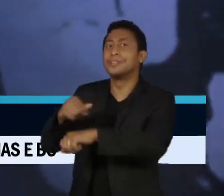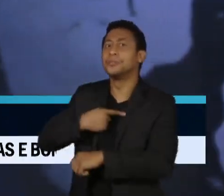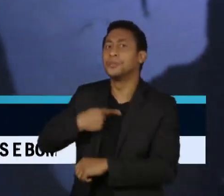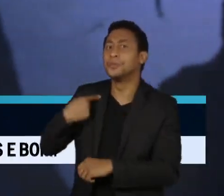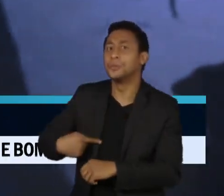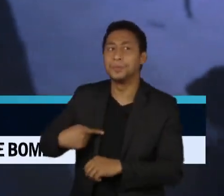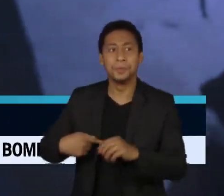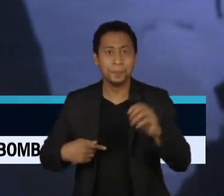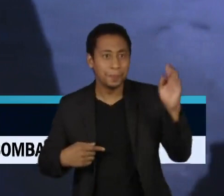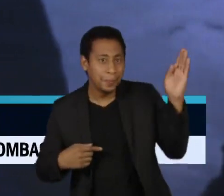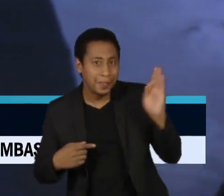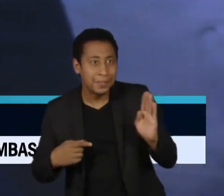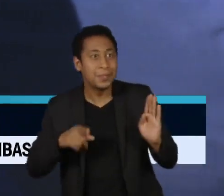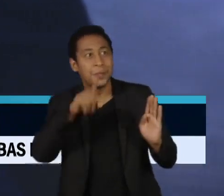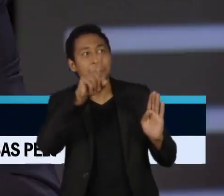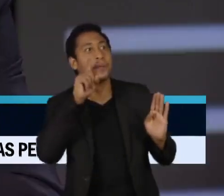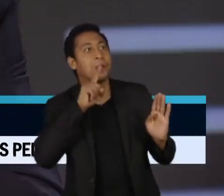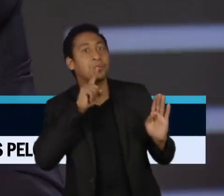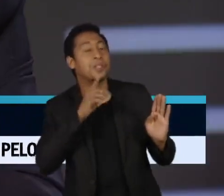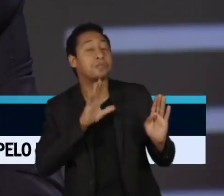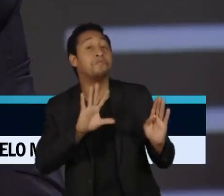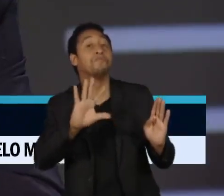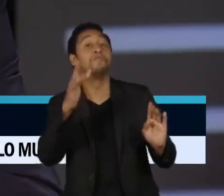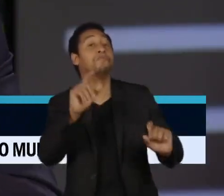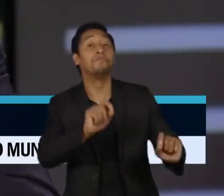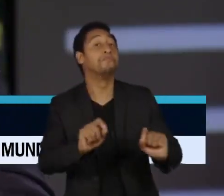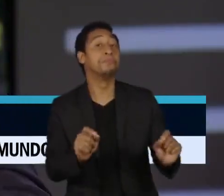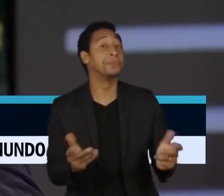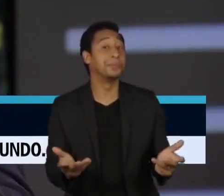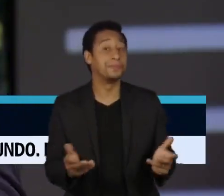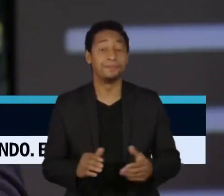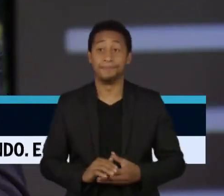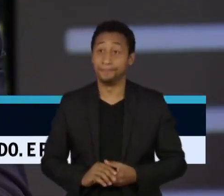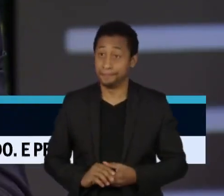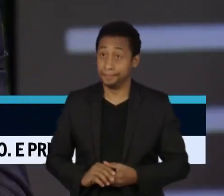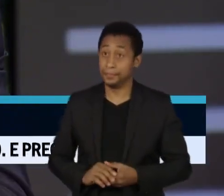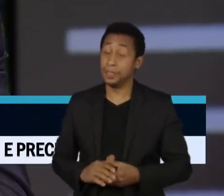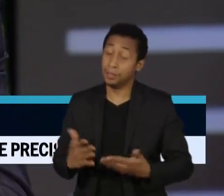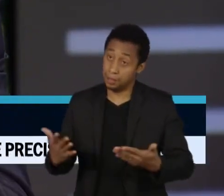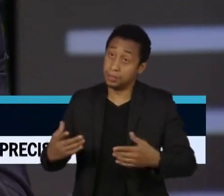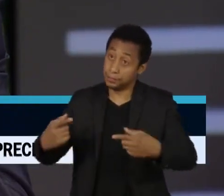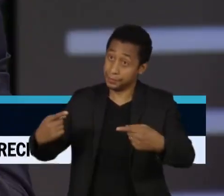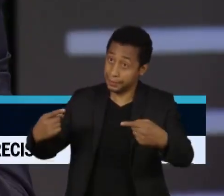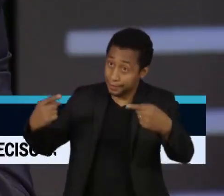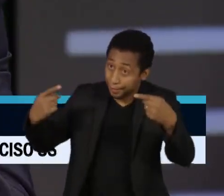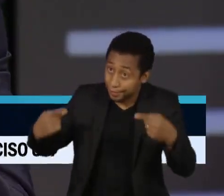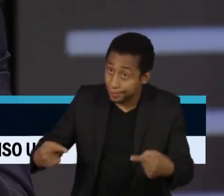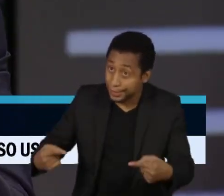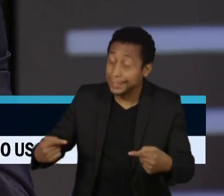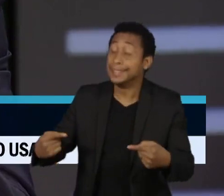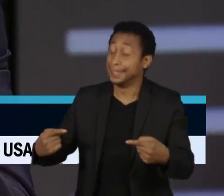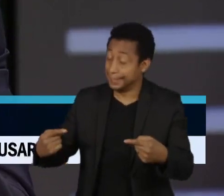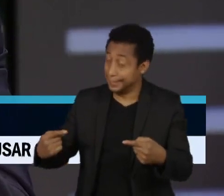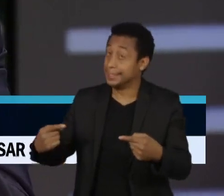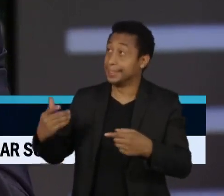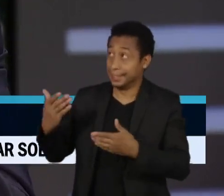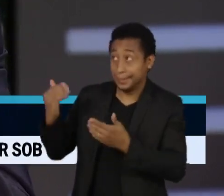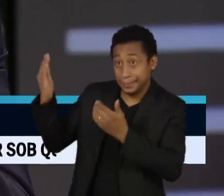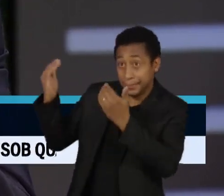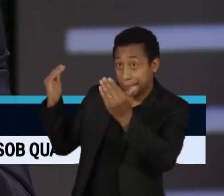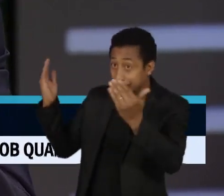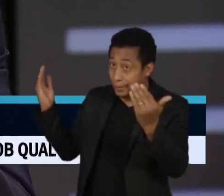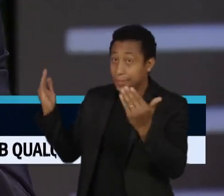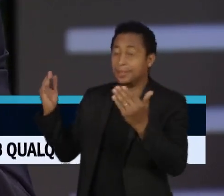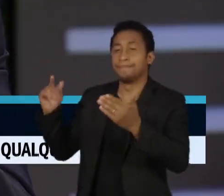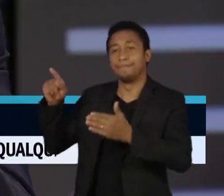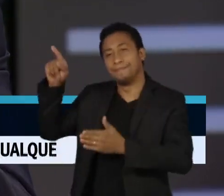Unidos com essas costuras que ele está fazendo? Bem, os desafios são justamente esses da política externa. A questão da União Europeia e